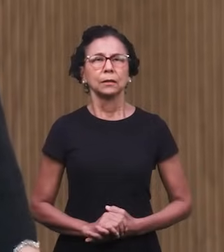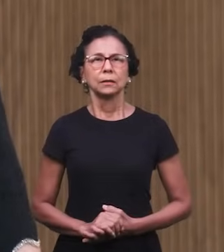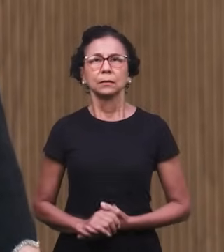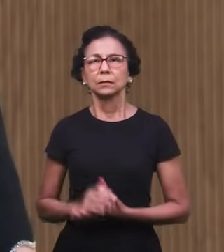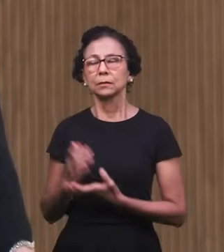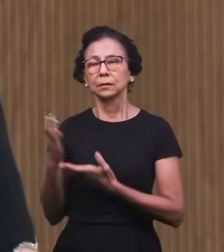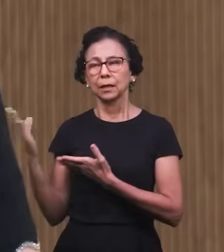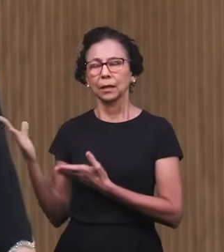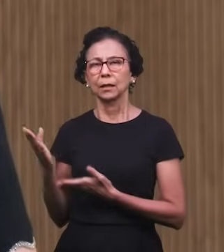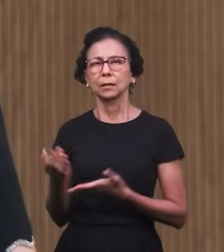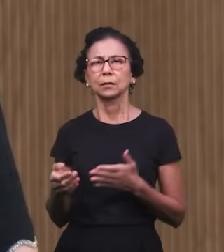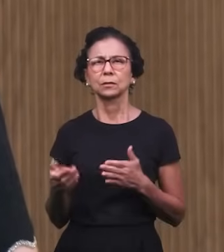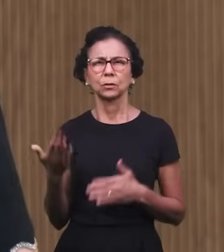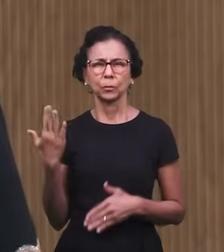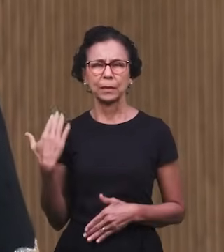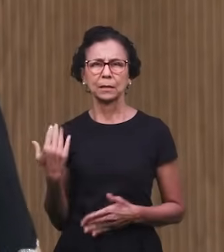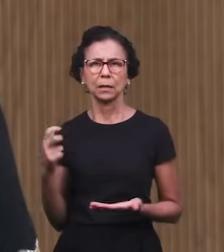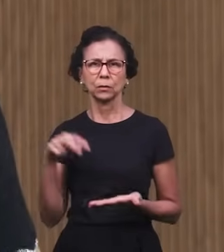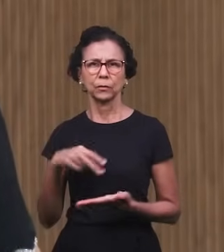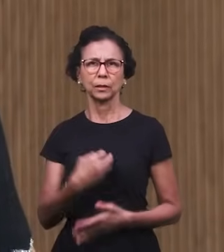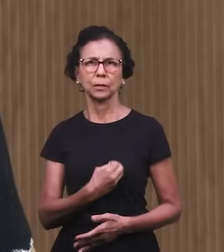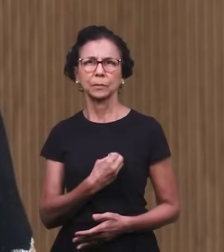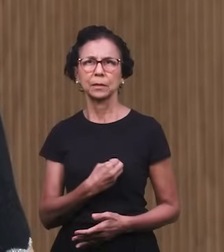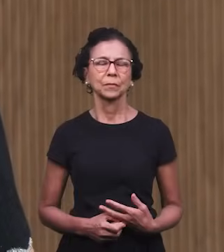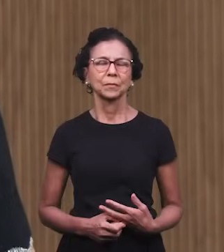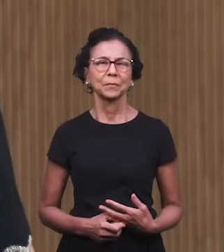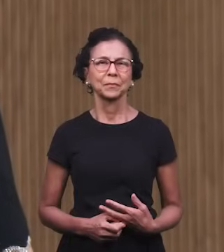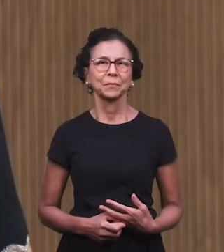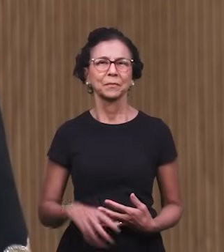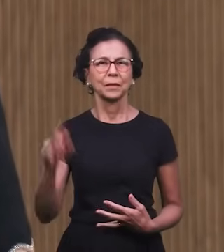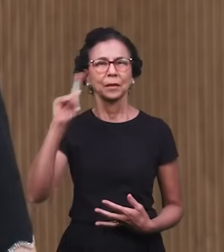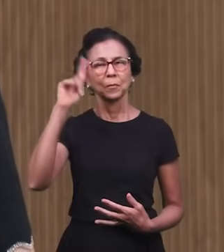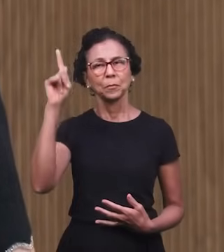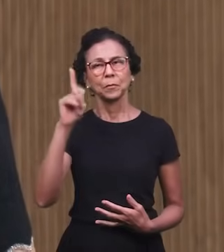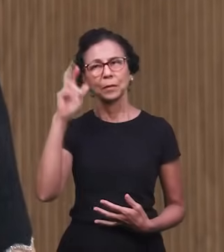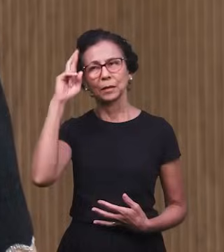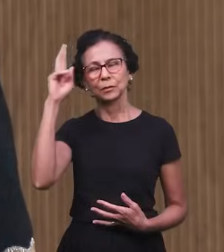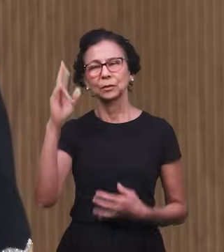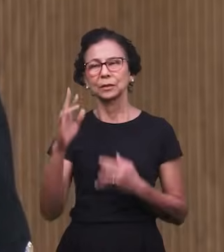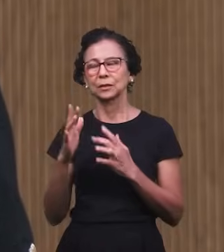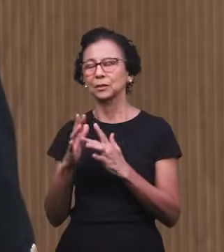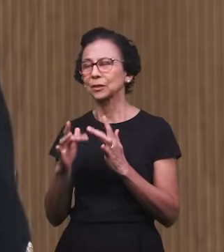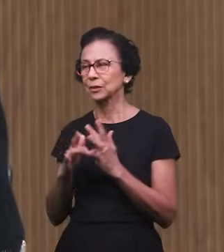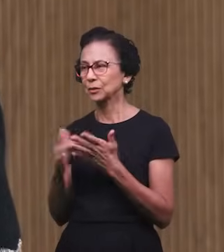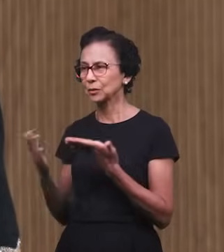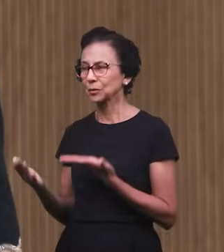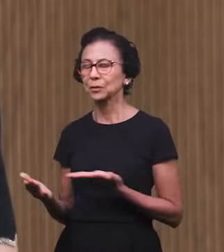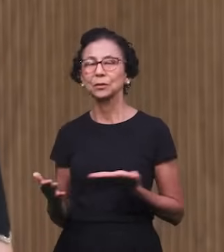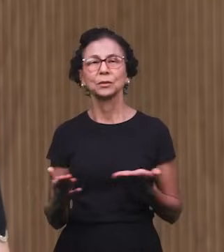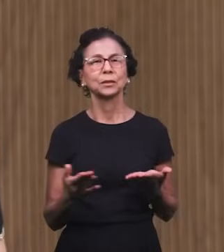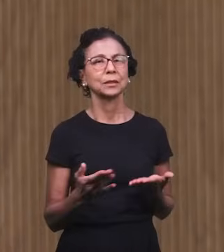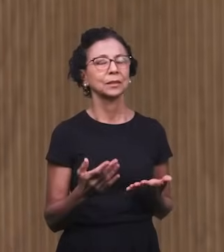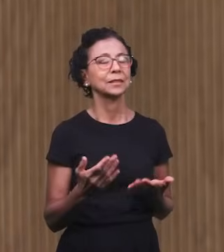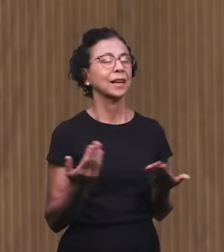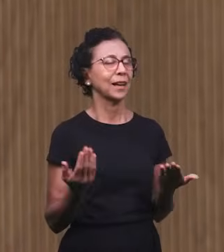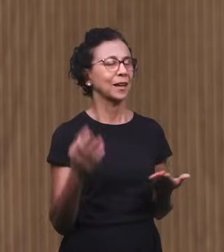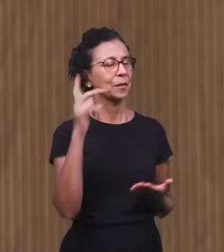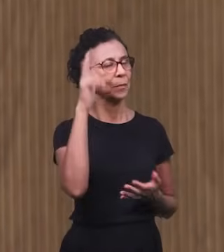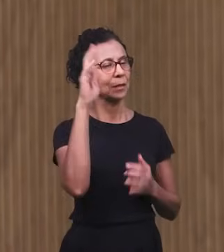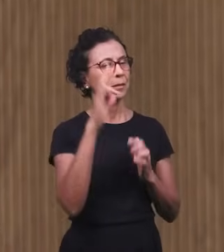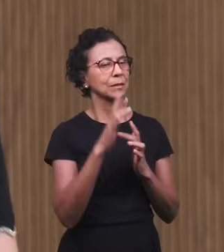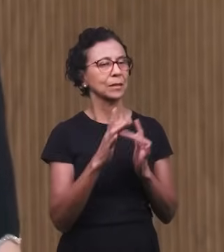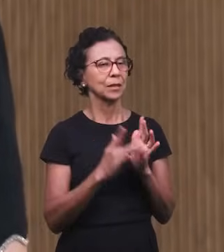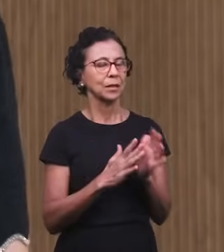todos vocês, com o pastor Josias, o pastor Fernando e os jovens que estão aqui presentes. E hoje nós temos a jovem